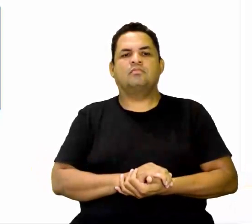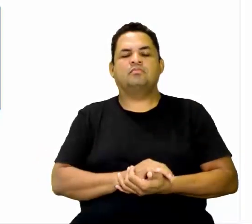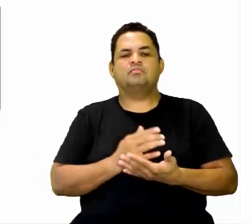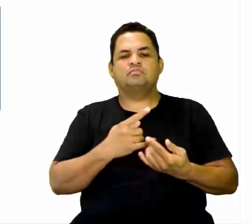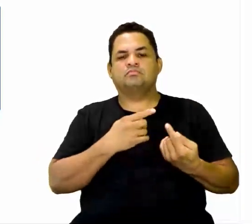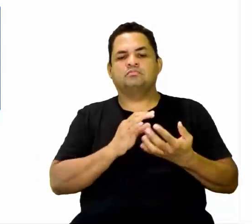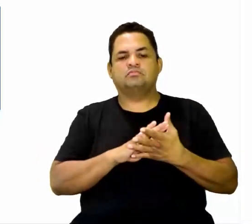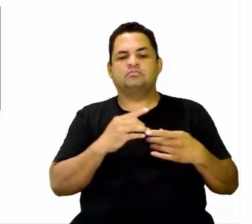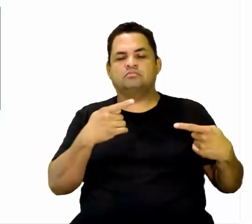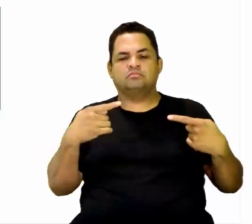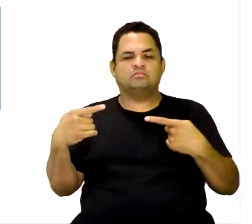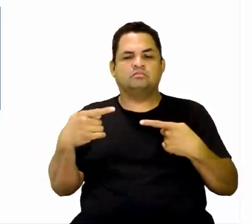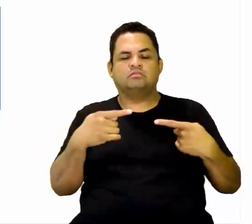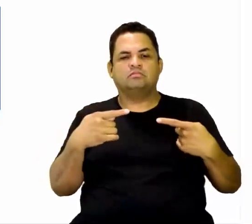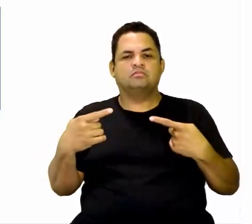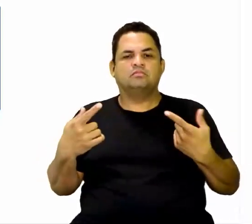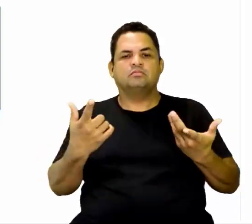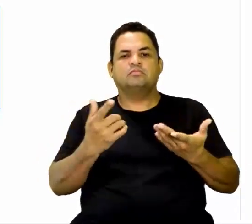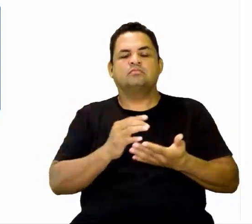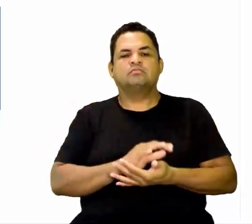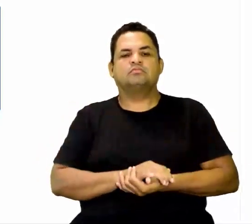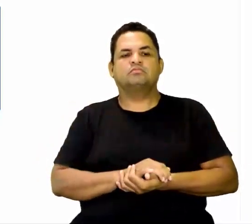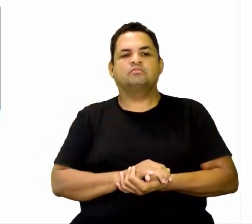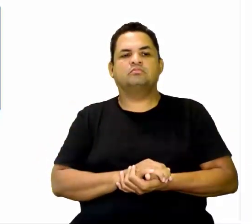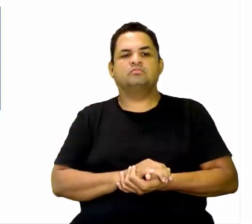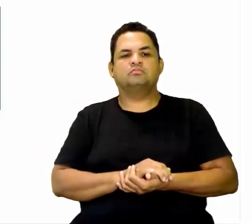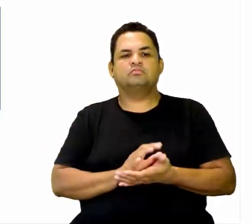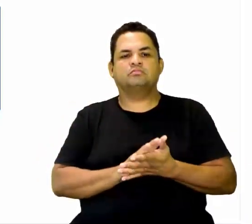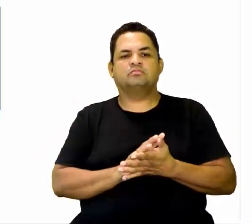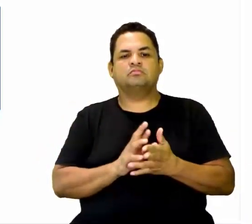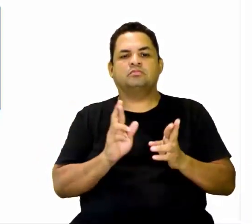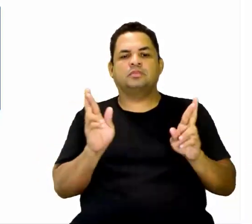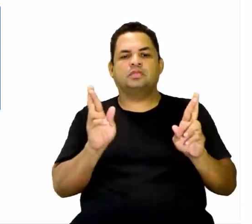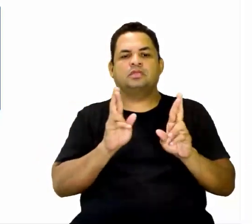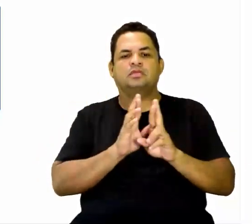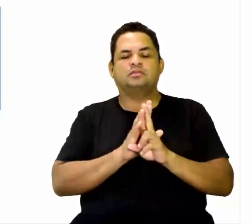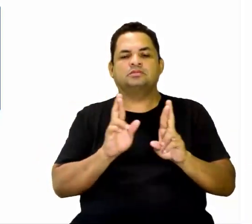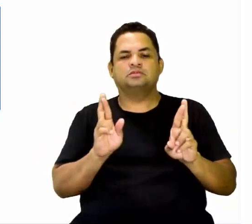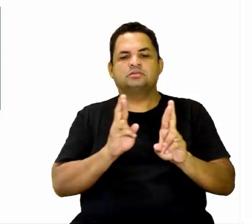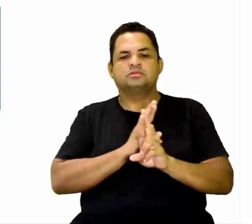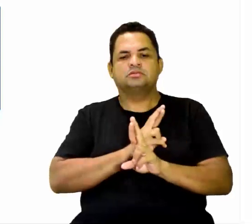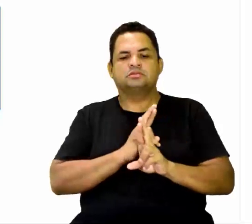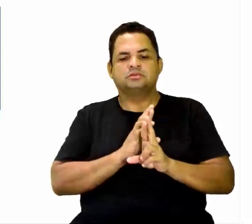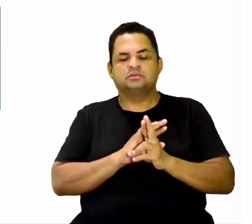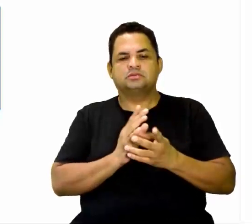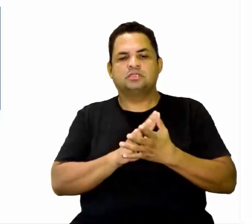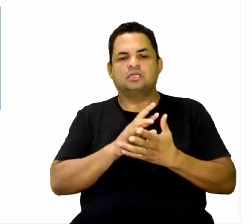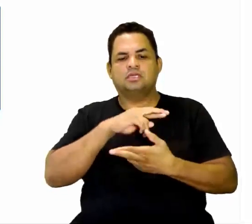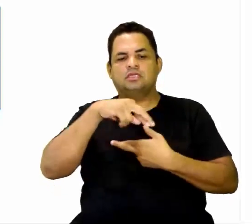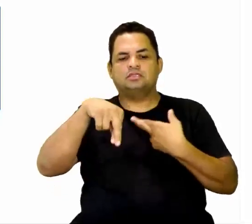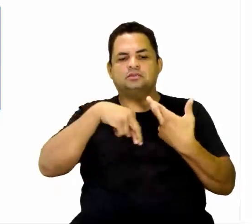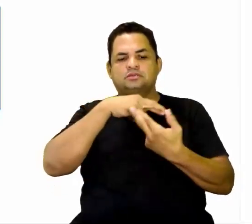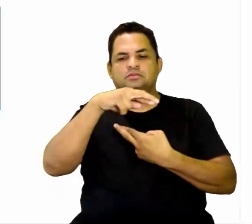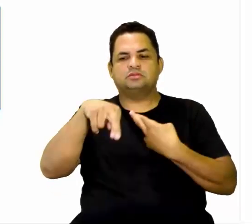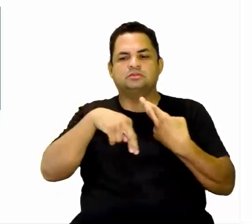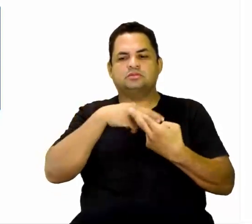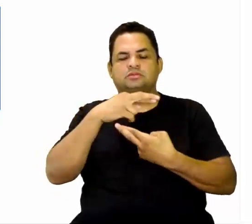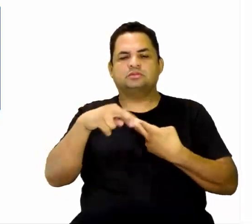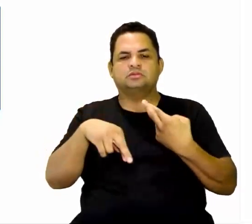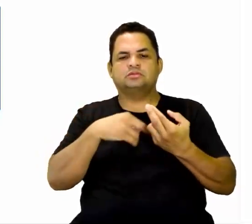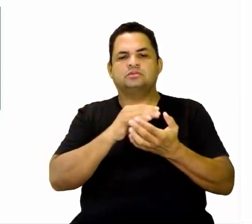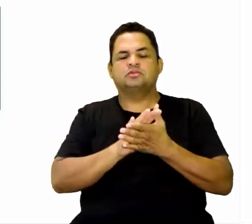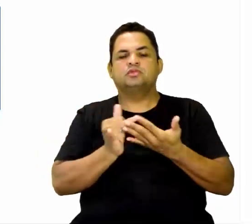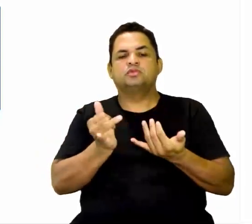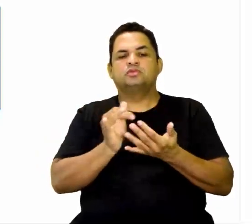correspondem exatamente às reações químicas das substâncias. Quando as substâncias, nós temos